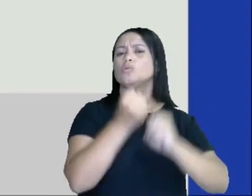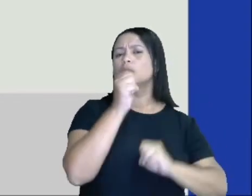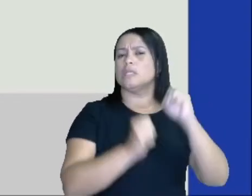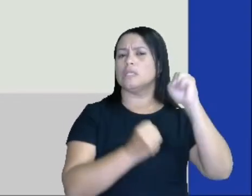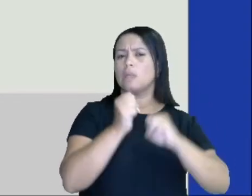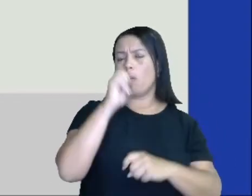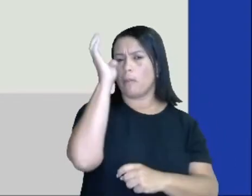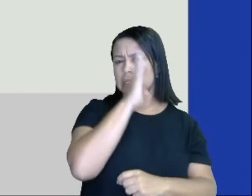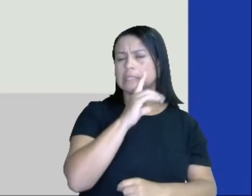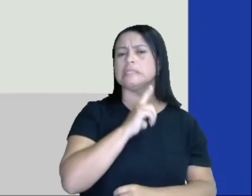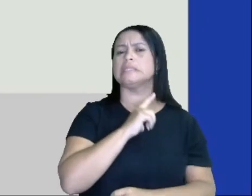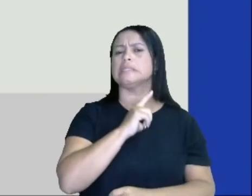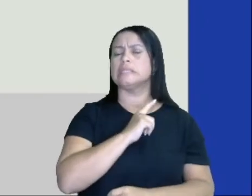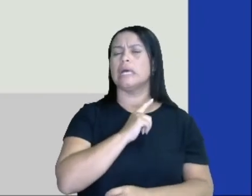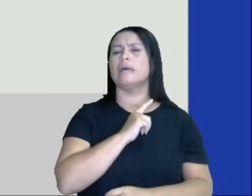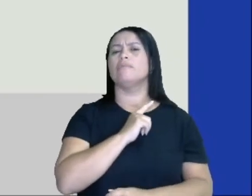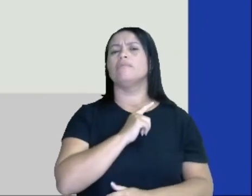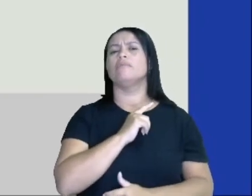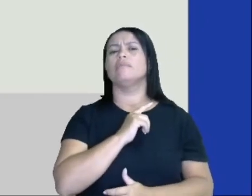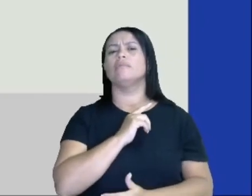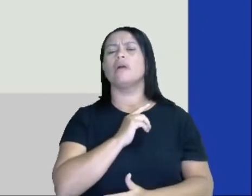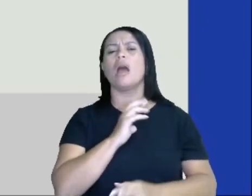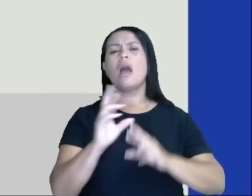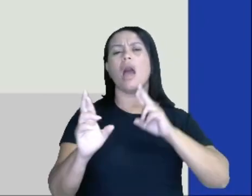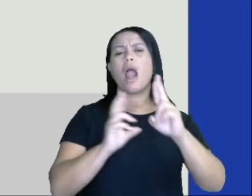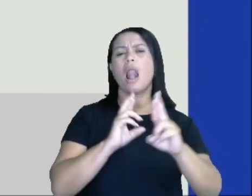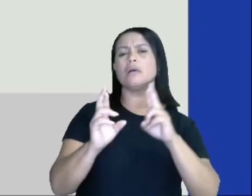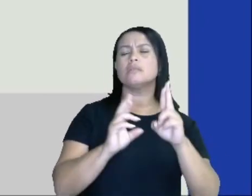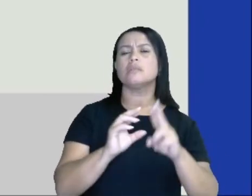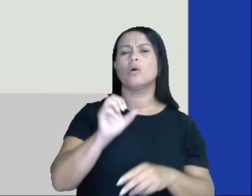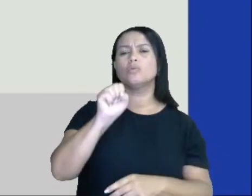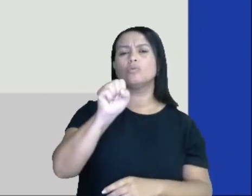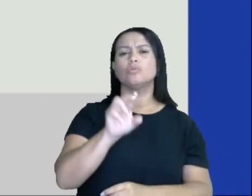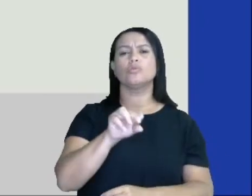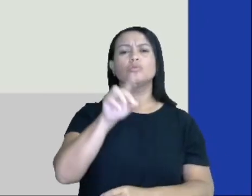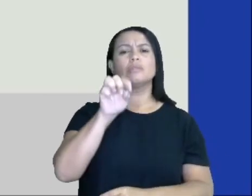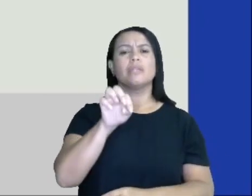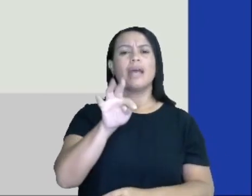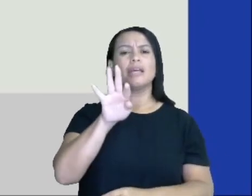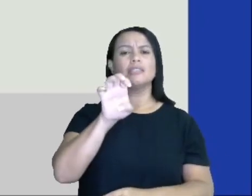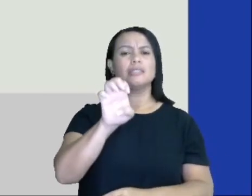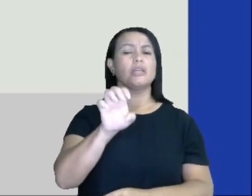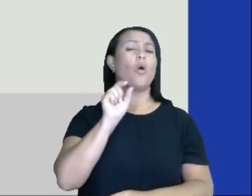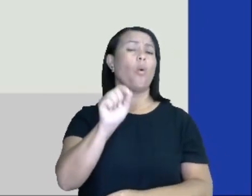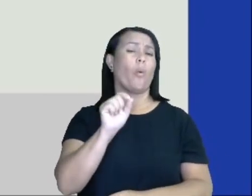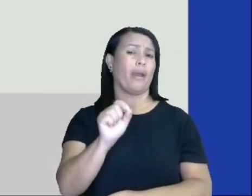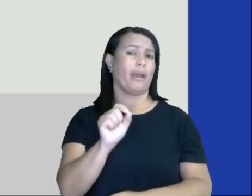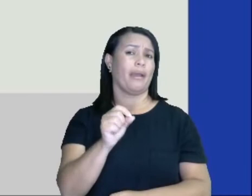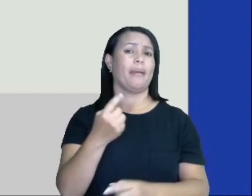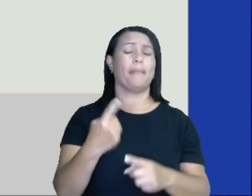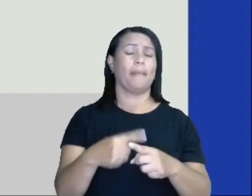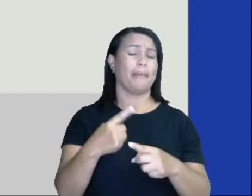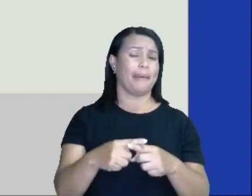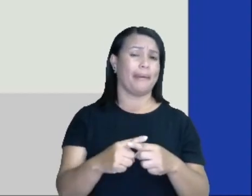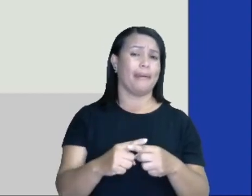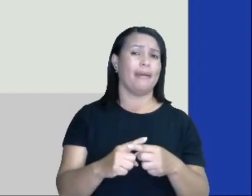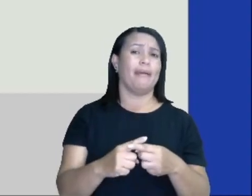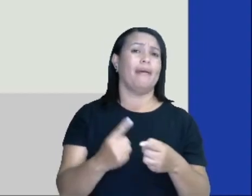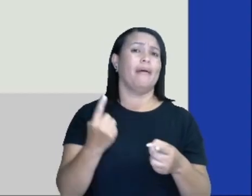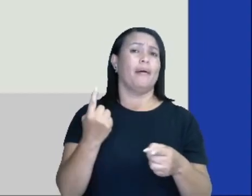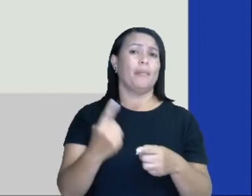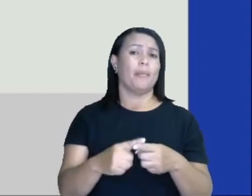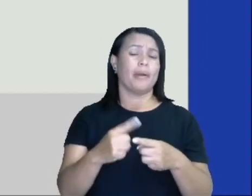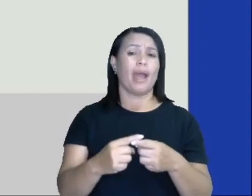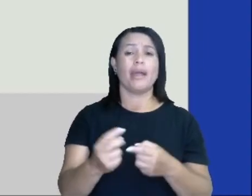teve muita relação no Sudeste, começou a acontecer no Sudeste, justamente por conta